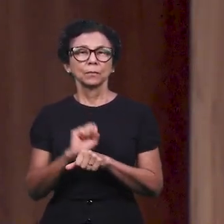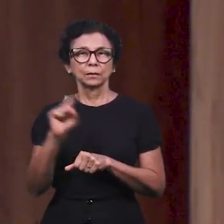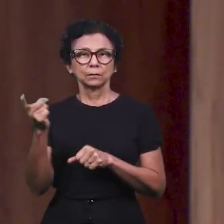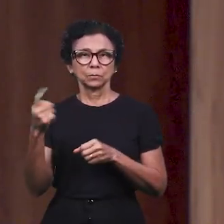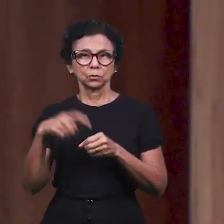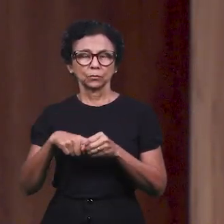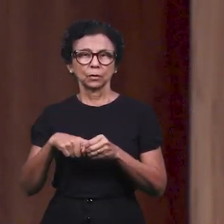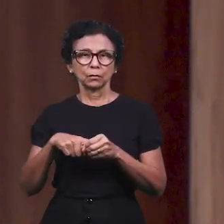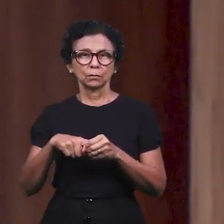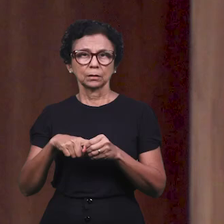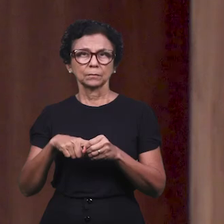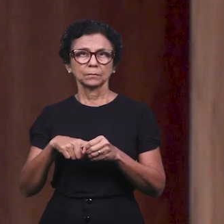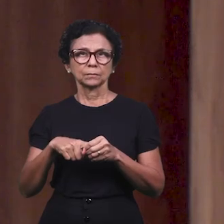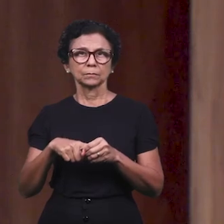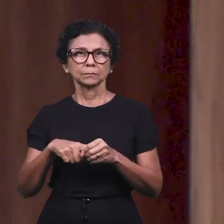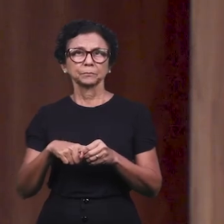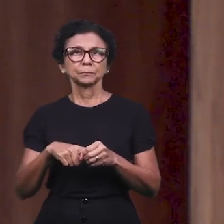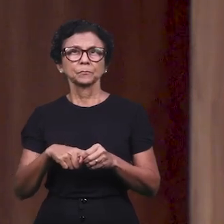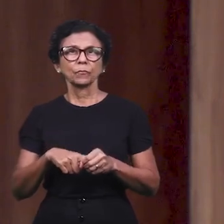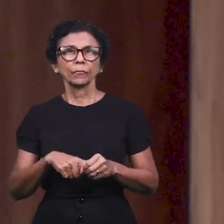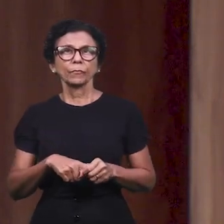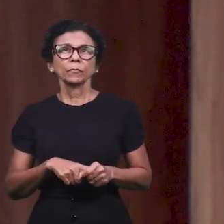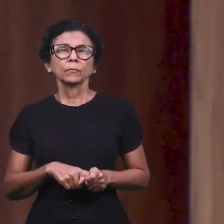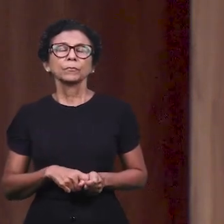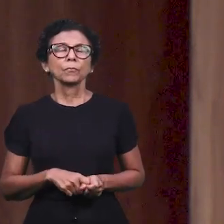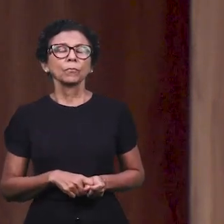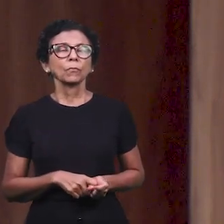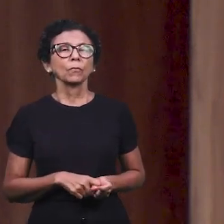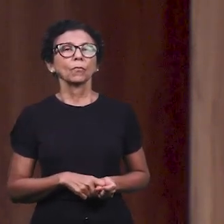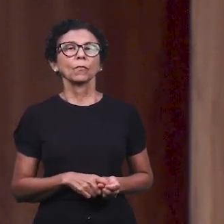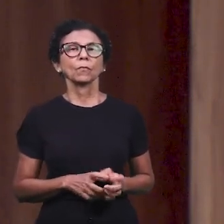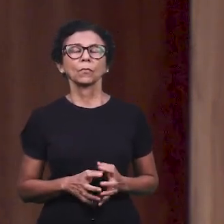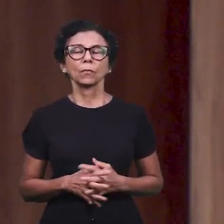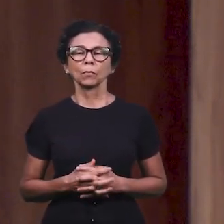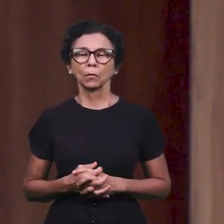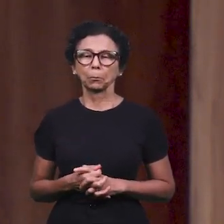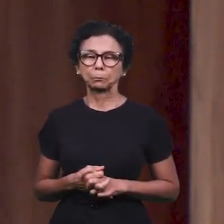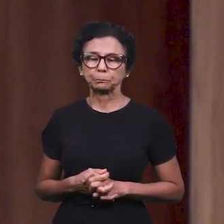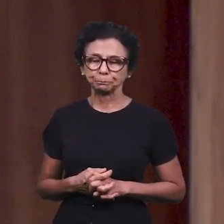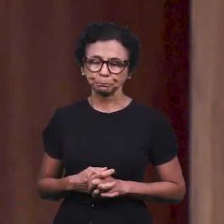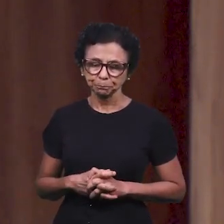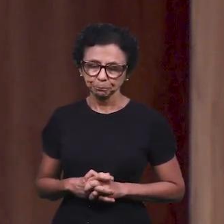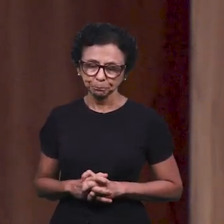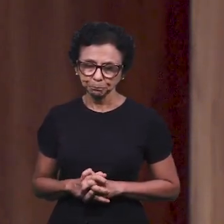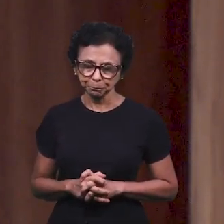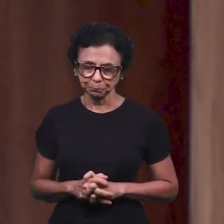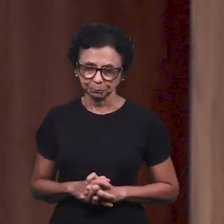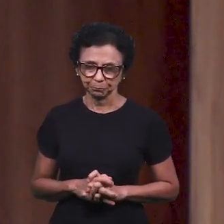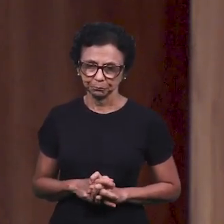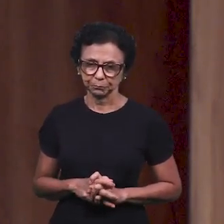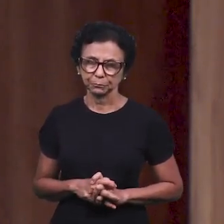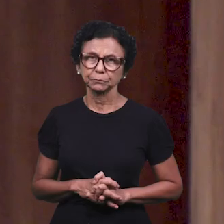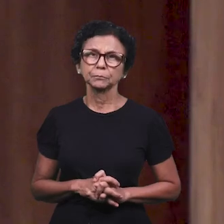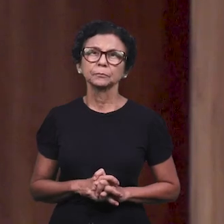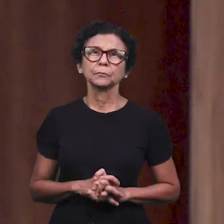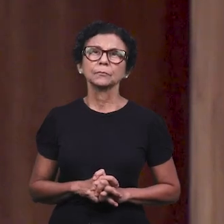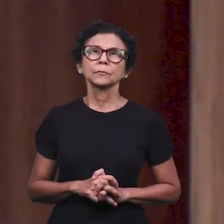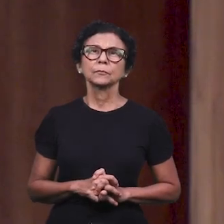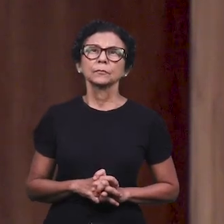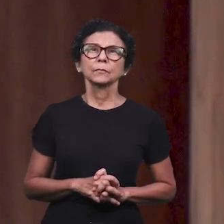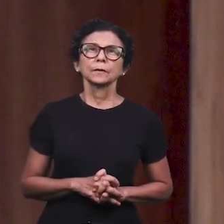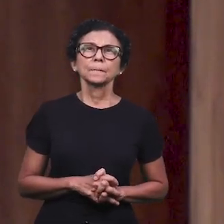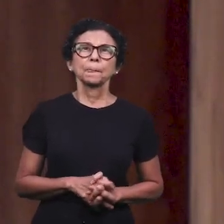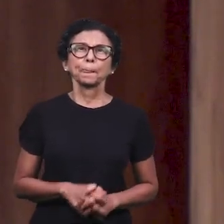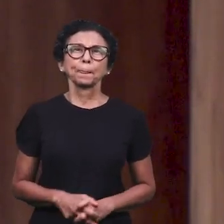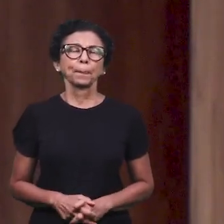parar, depois a gente volta no programa. Mas uma coisa que a gente falou, que a nossa intenção, quando fala assim, eles, pois, serão os